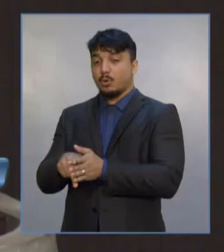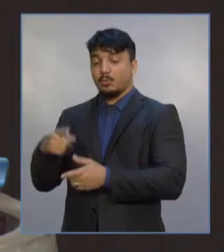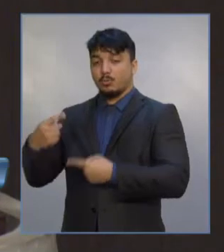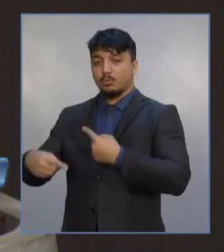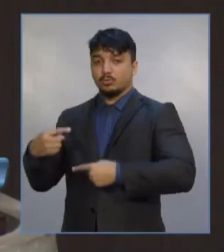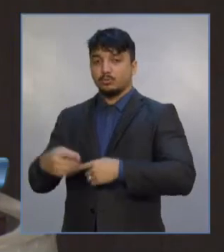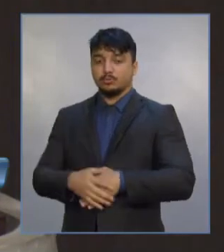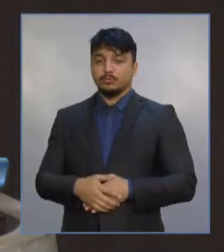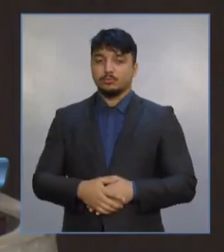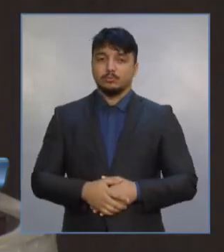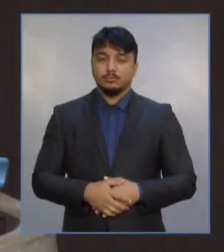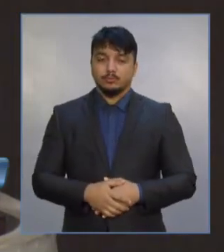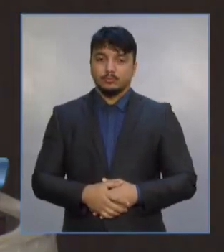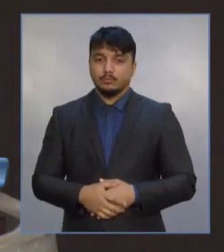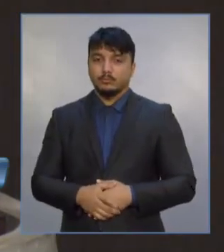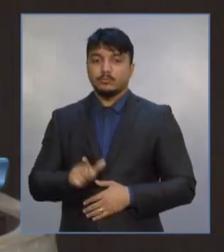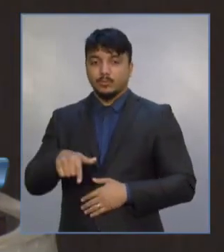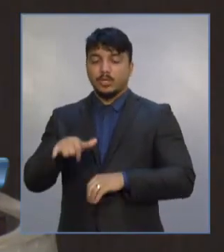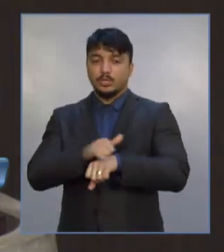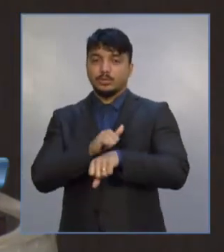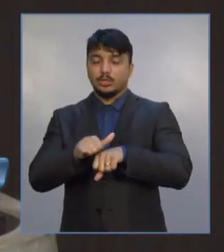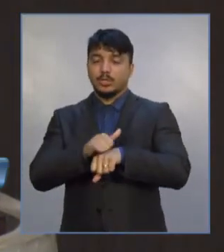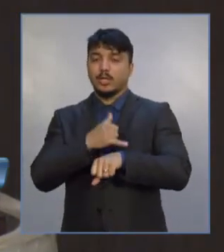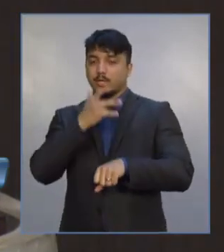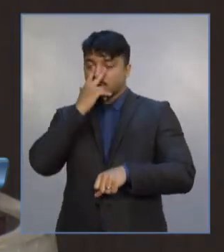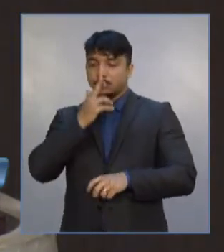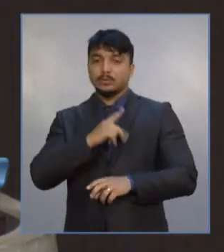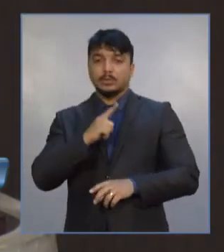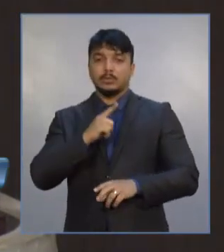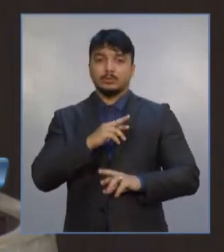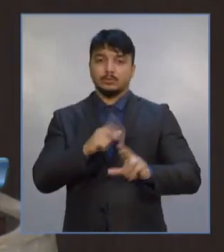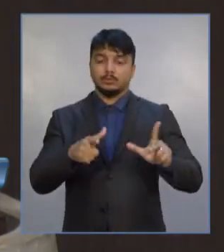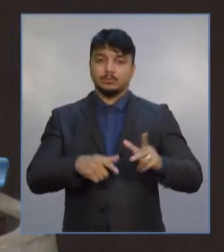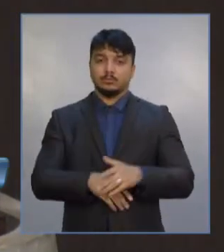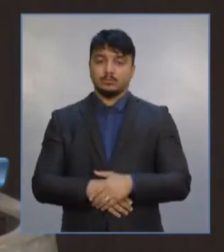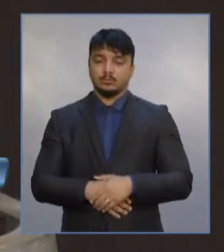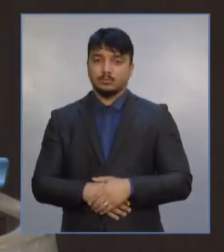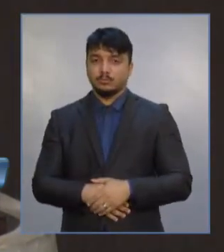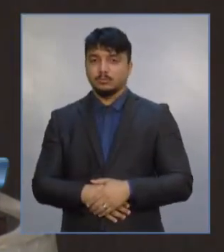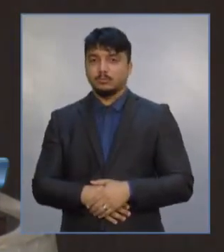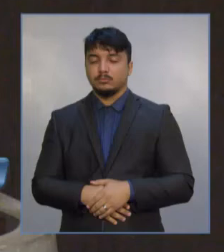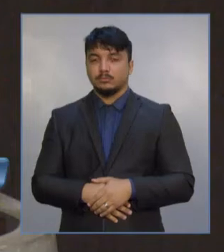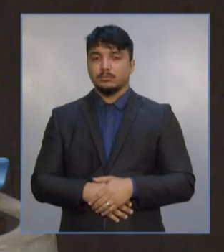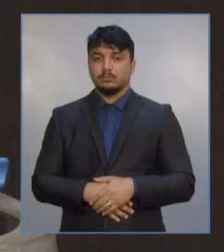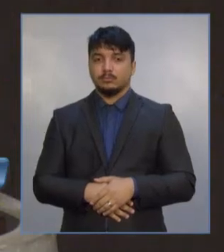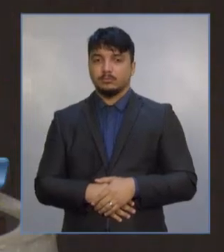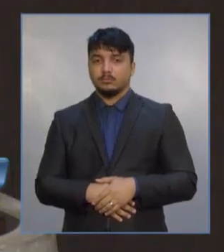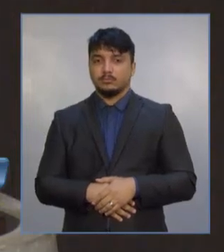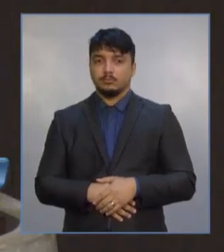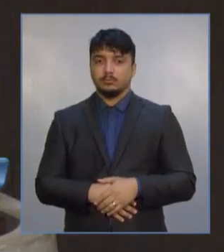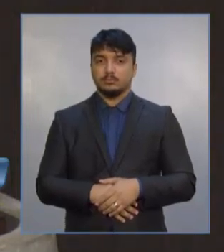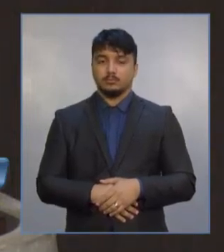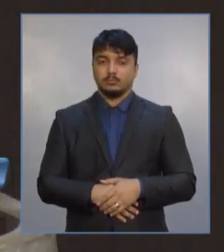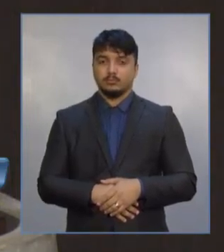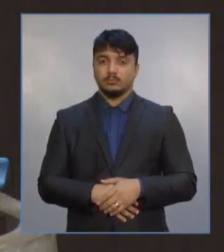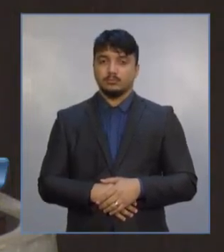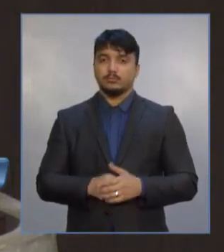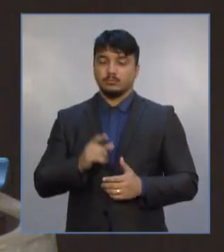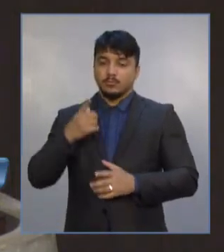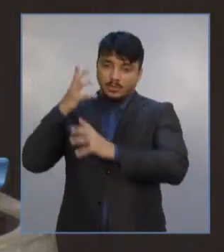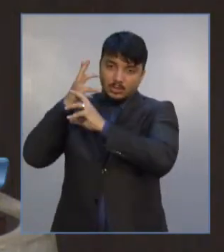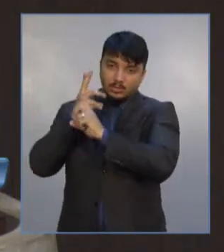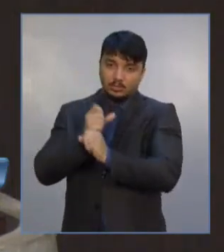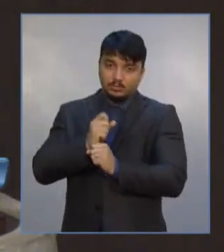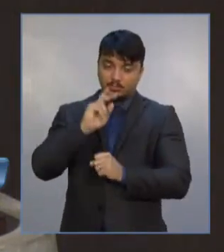estratégia diversionista. Não vou me afastar dela. Eu não vou me afastar do debate do revisionismo